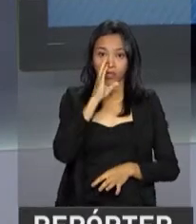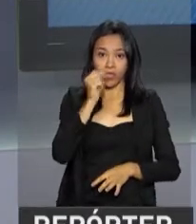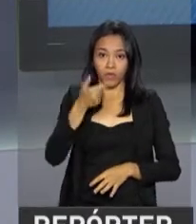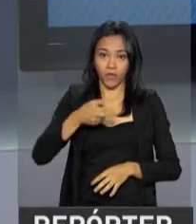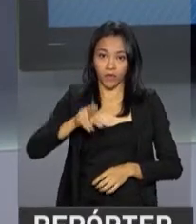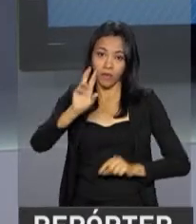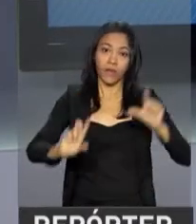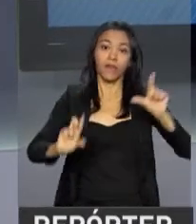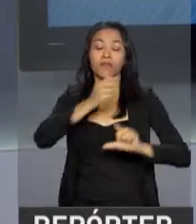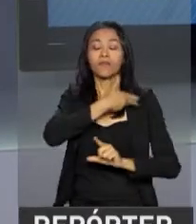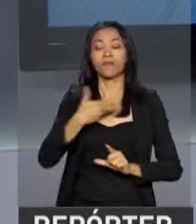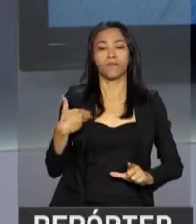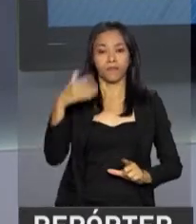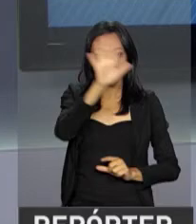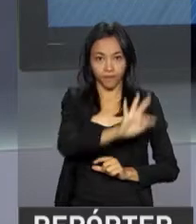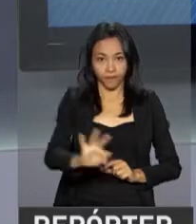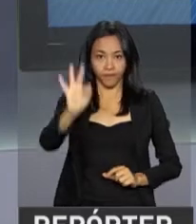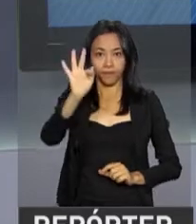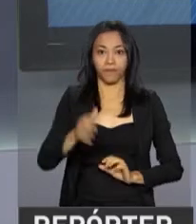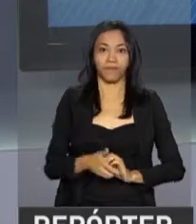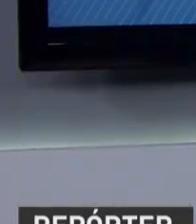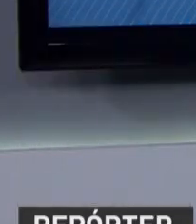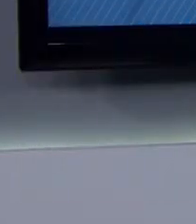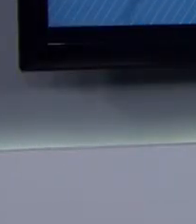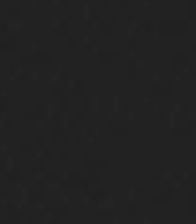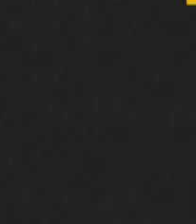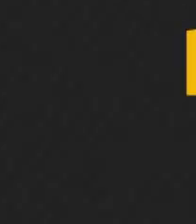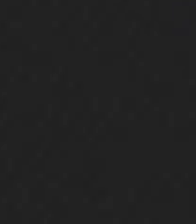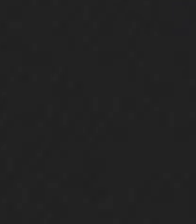com a gente na nbr a tv do governo federal